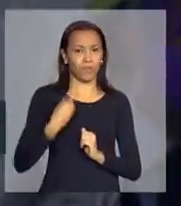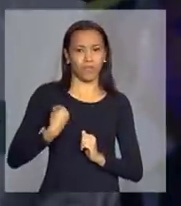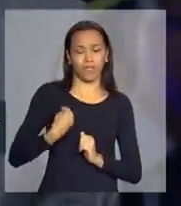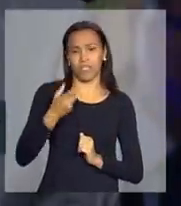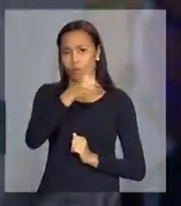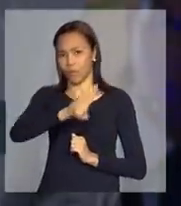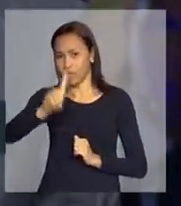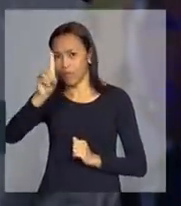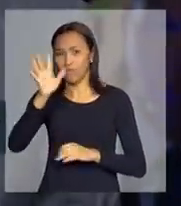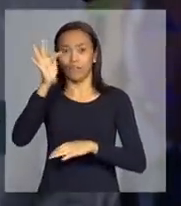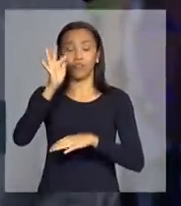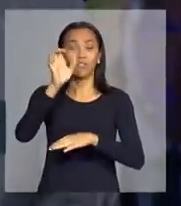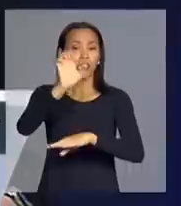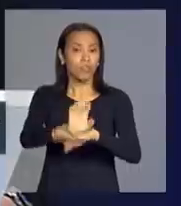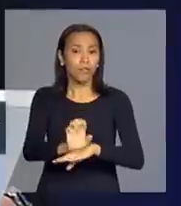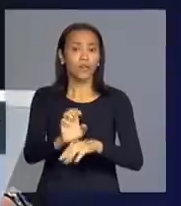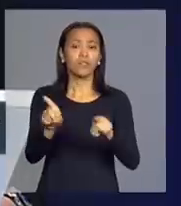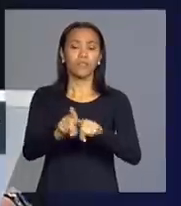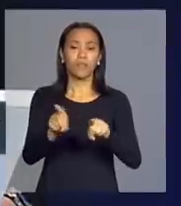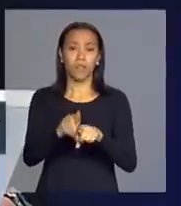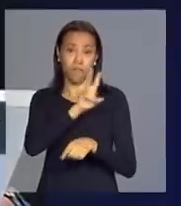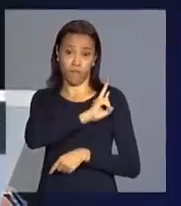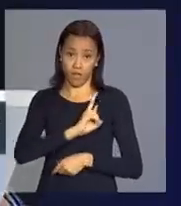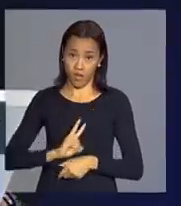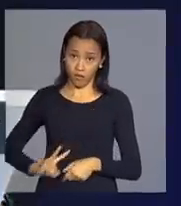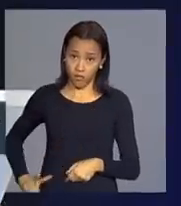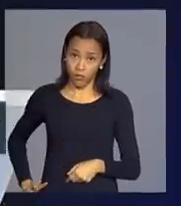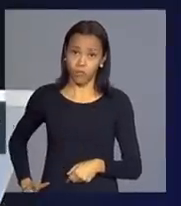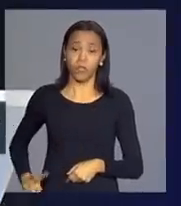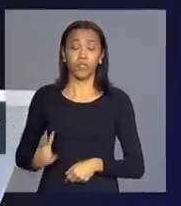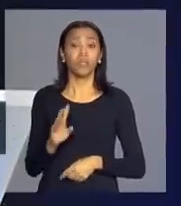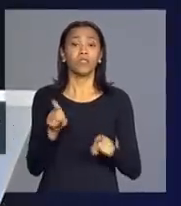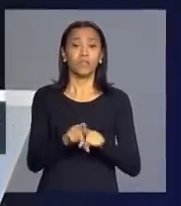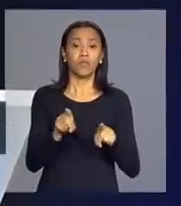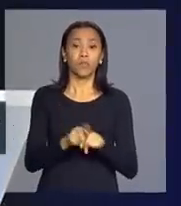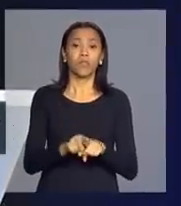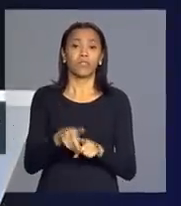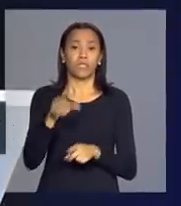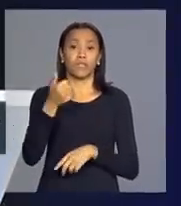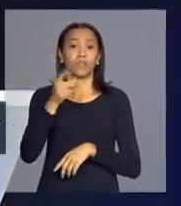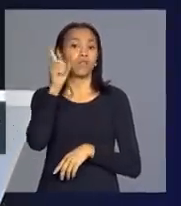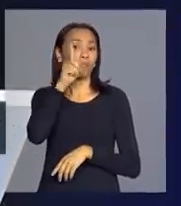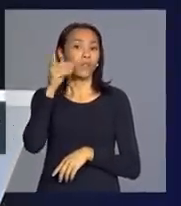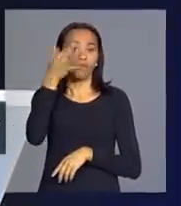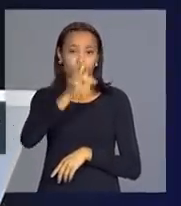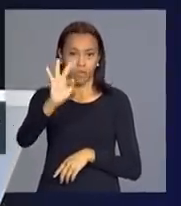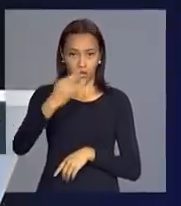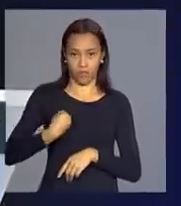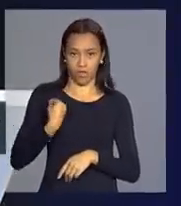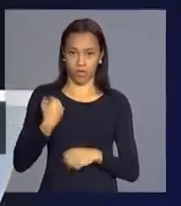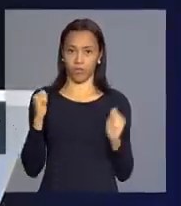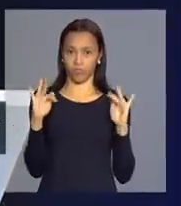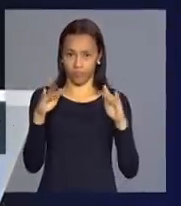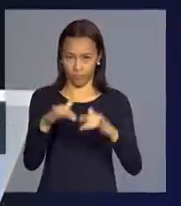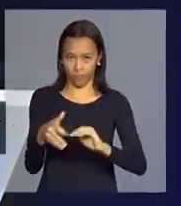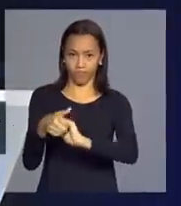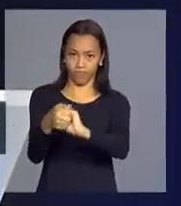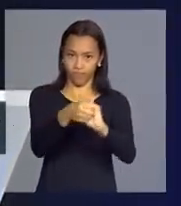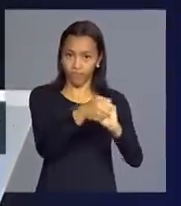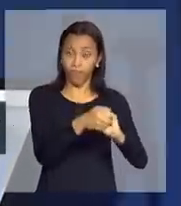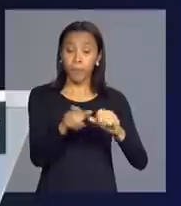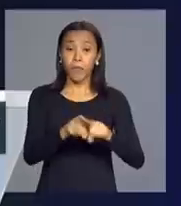deputados estaduais e vereadores, e, sobretudo, os deputados federais aqui presentes. Queria cumprimentar